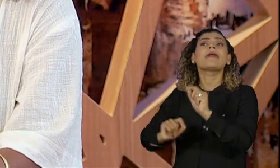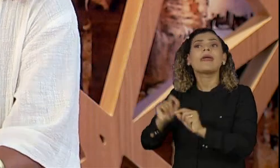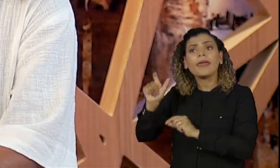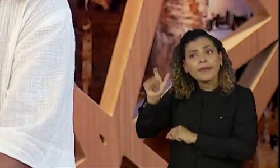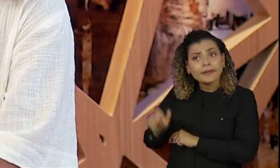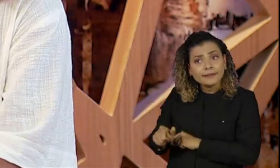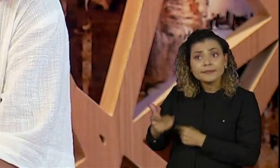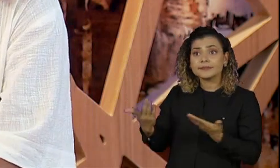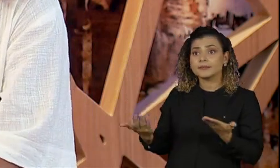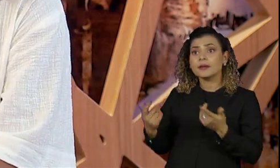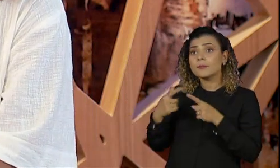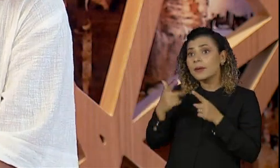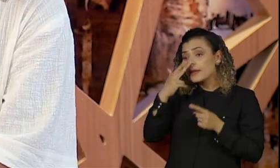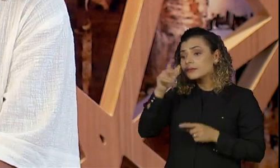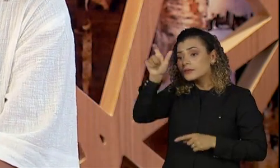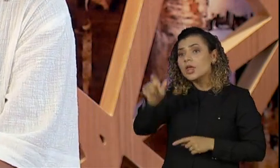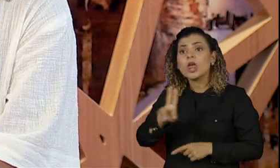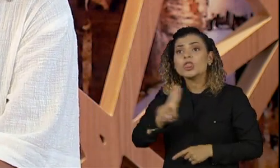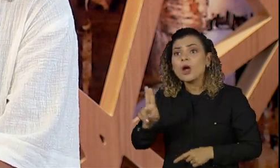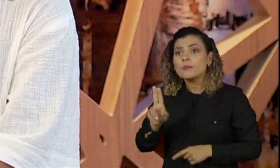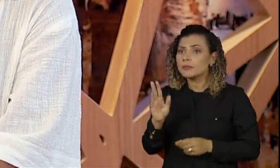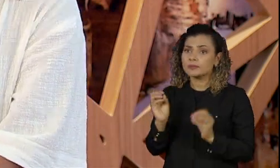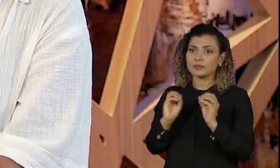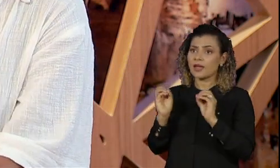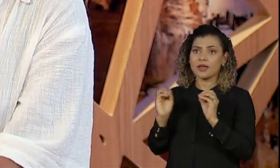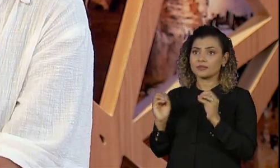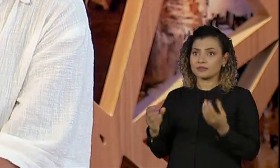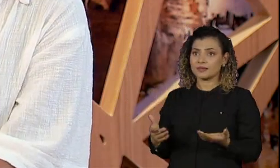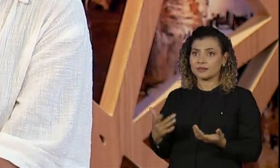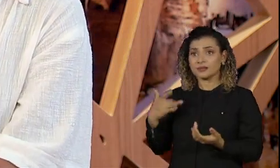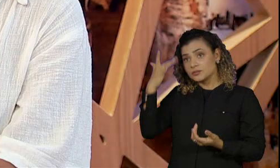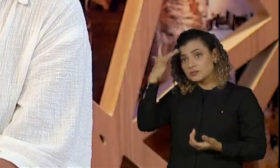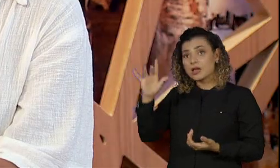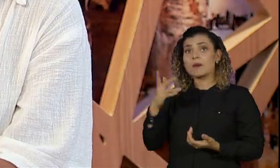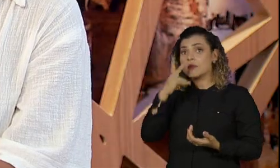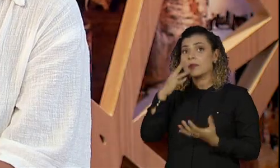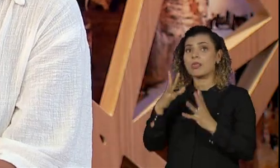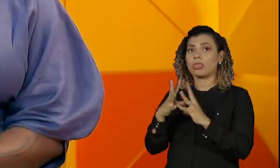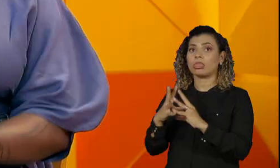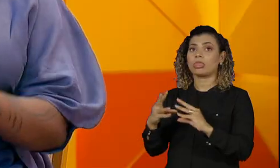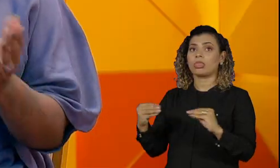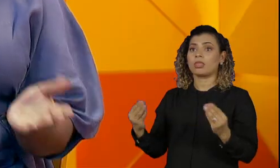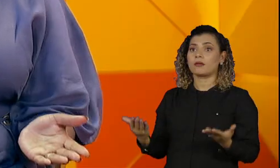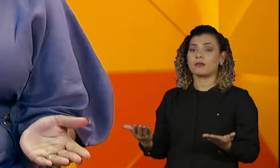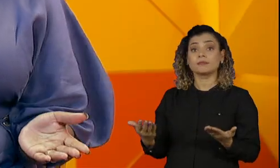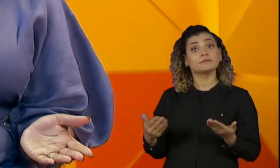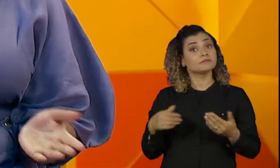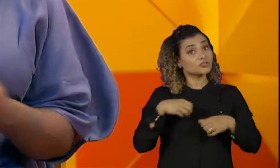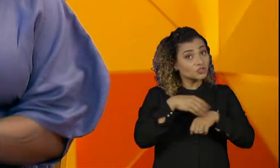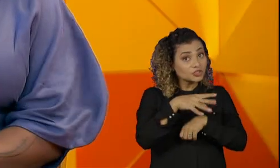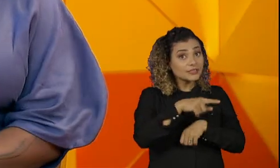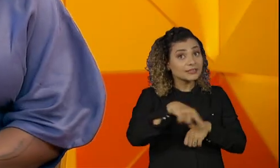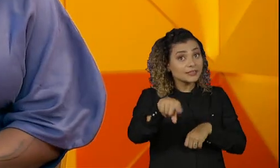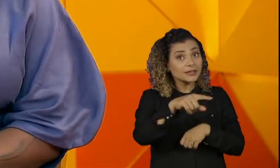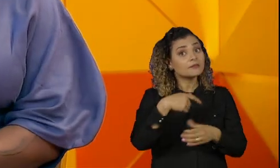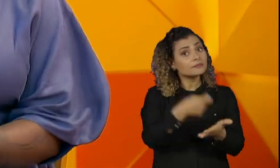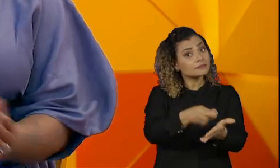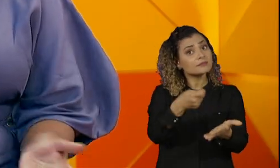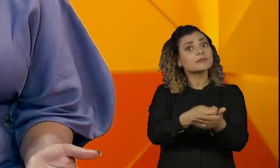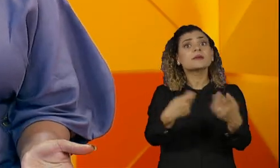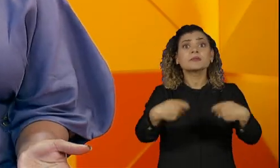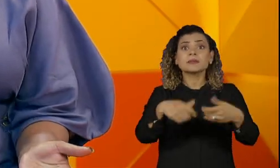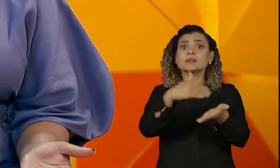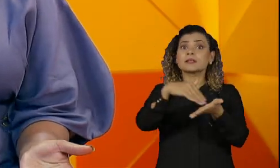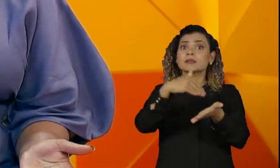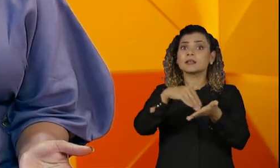lugar de não falar quem era essa mulher, porque senão você acaba esvaziando de sentido. Então fica aí a dica e a nossa exigência para a